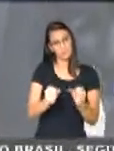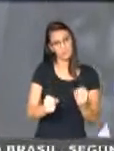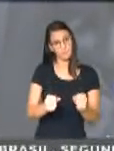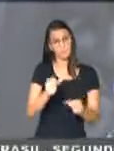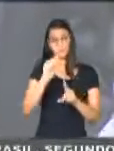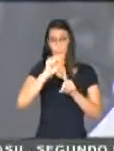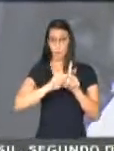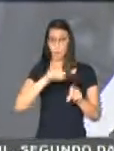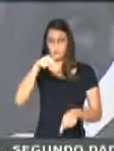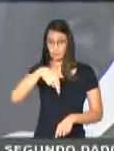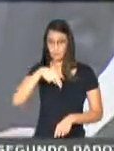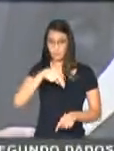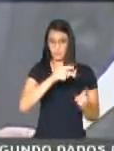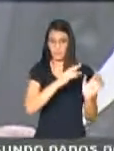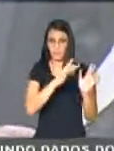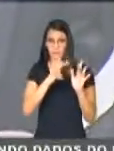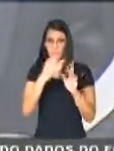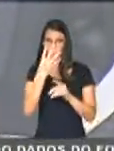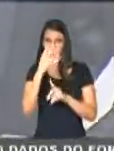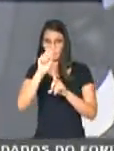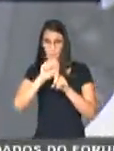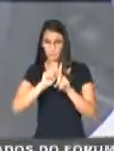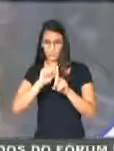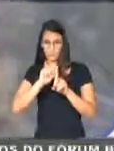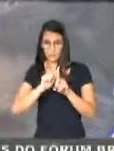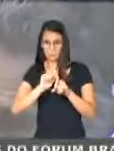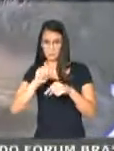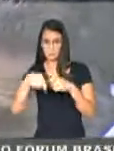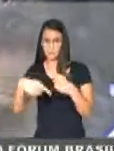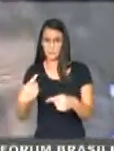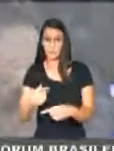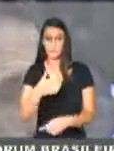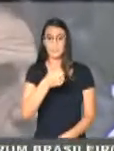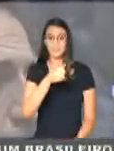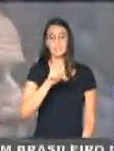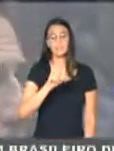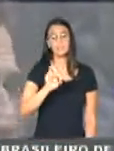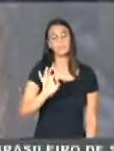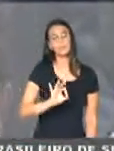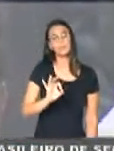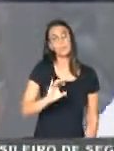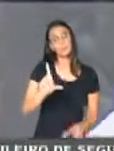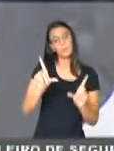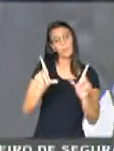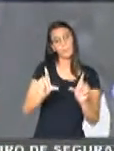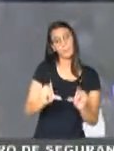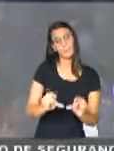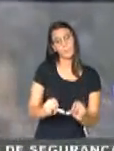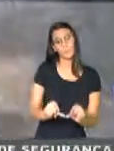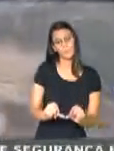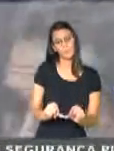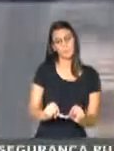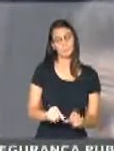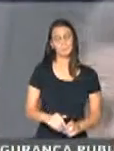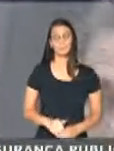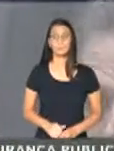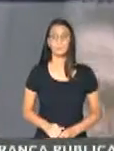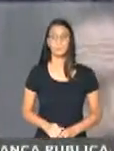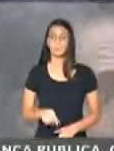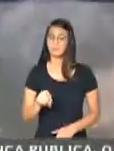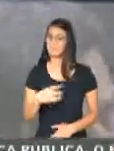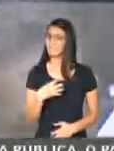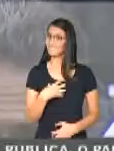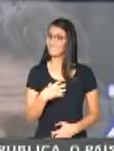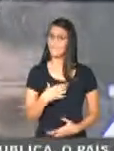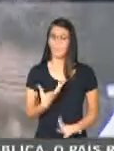depois o real e 9 15% a menos em média o valor pago aos produtores este